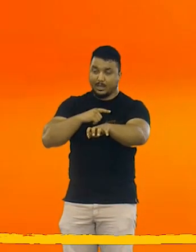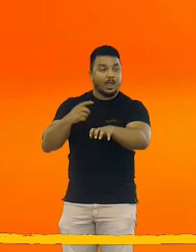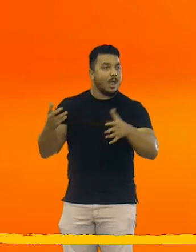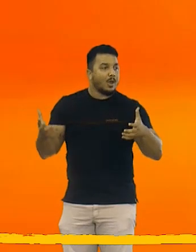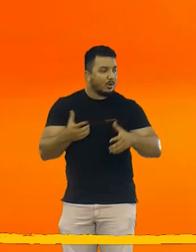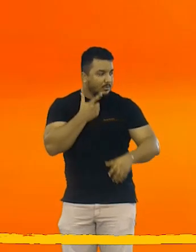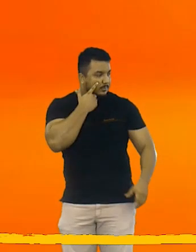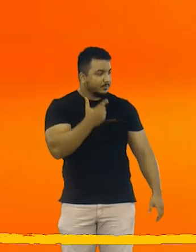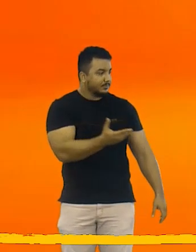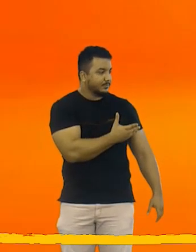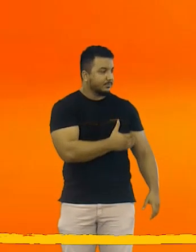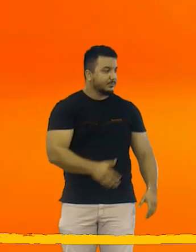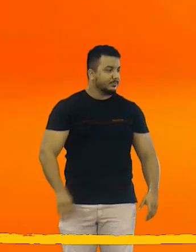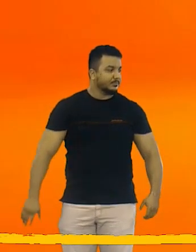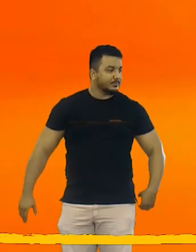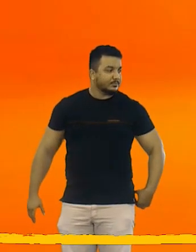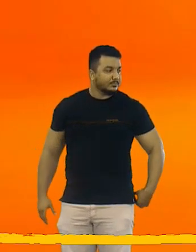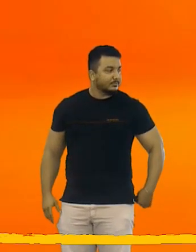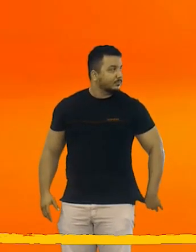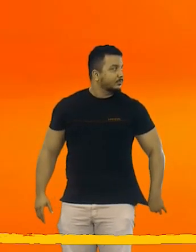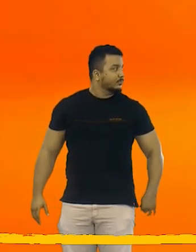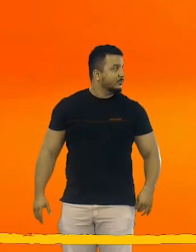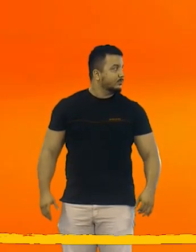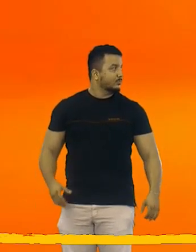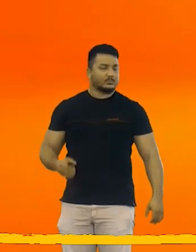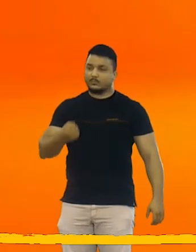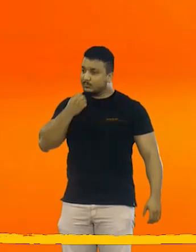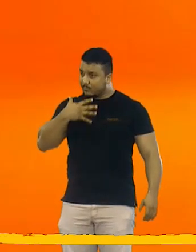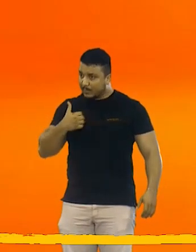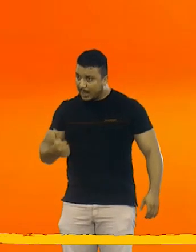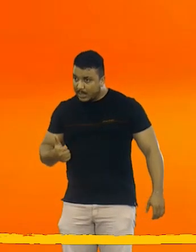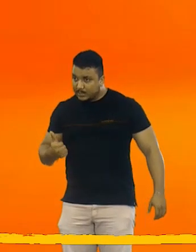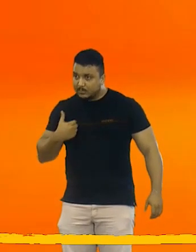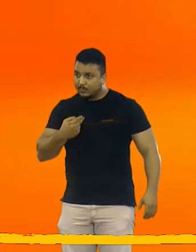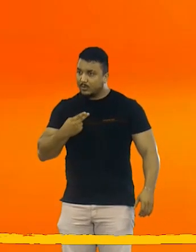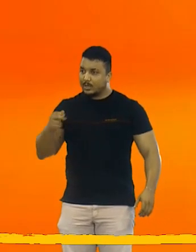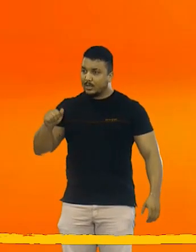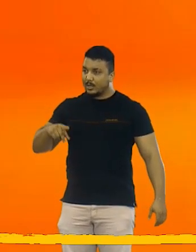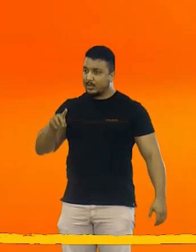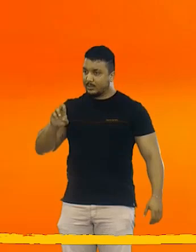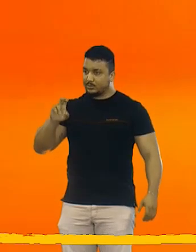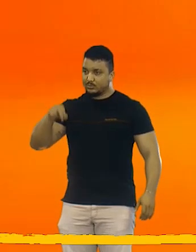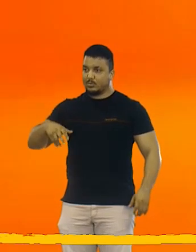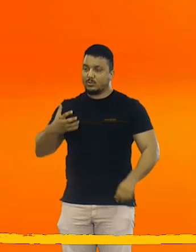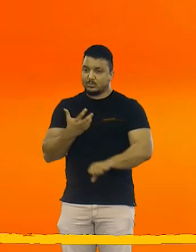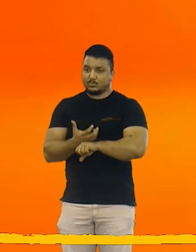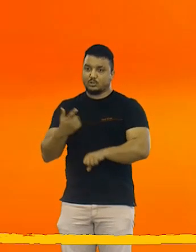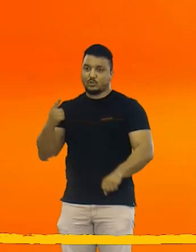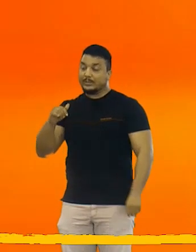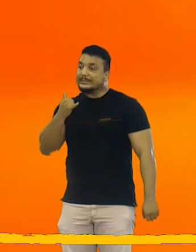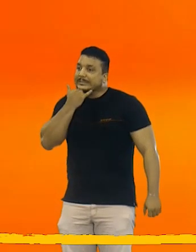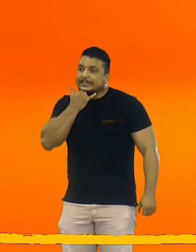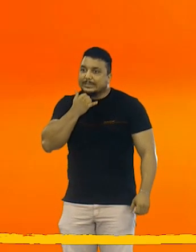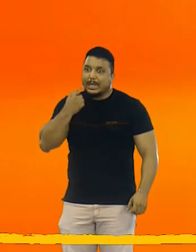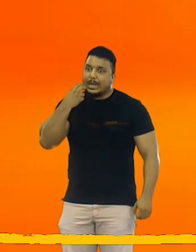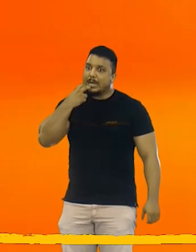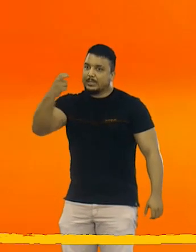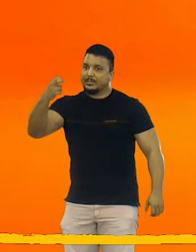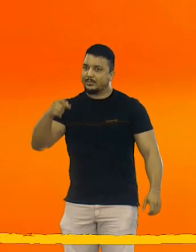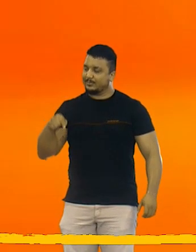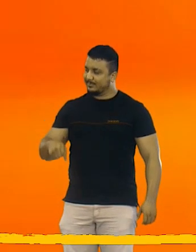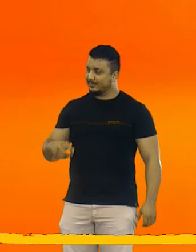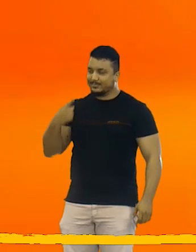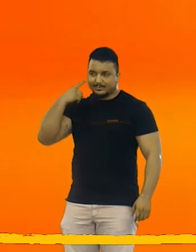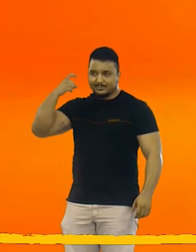é contigo, a Rocha. Fala galera, beleza? Professor Anderson, de Geografia. Desculpa aí, né? Meu